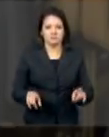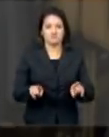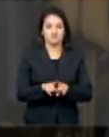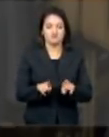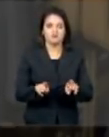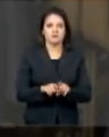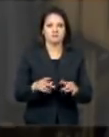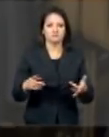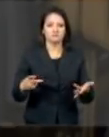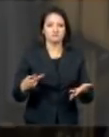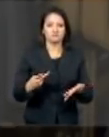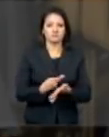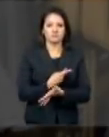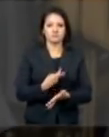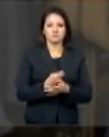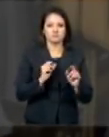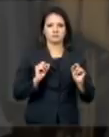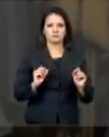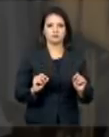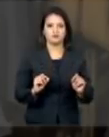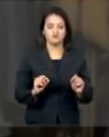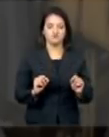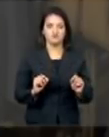linha de consideração